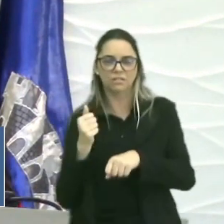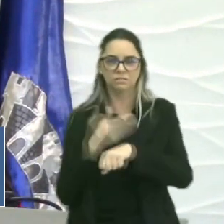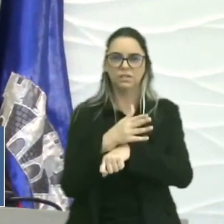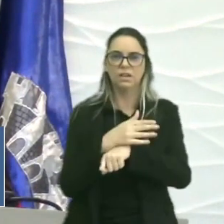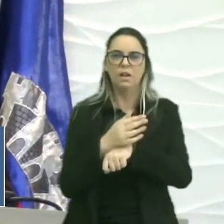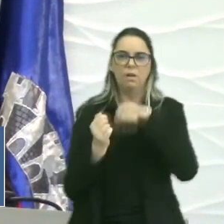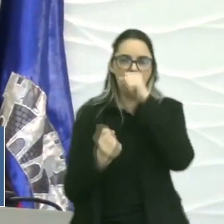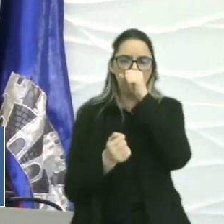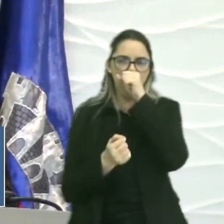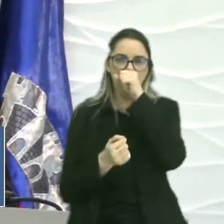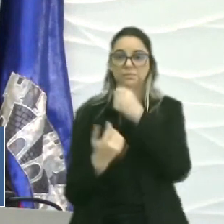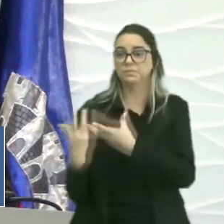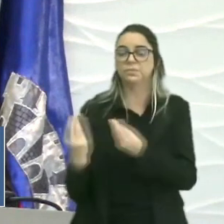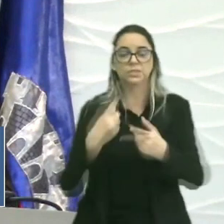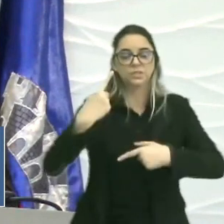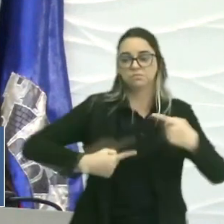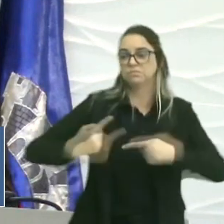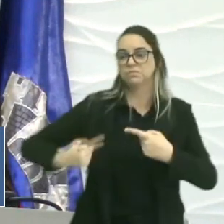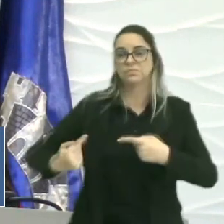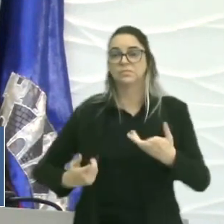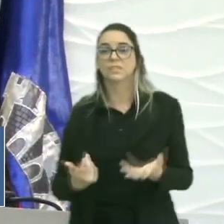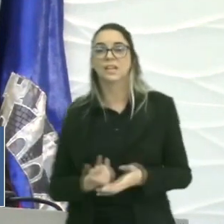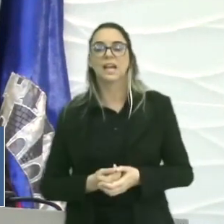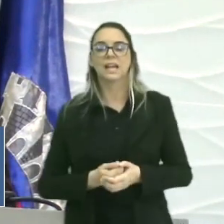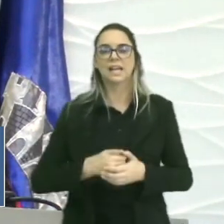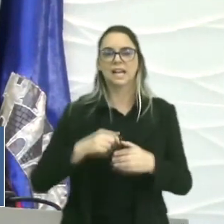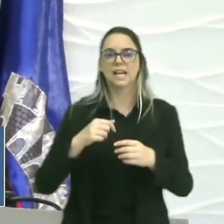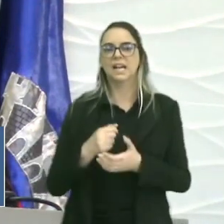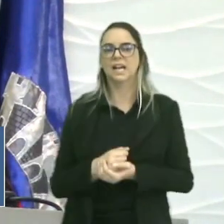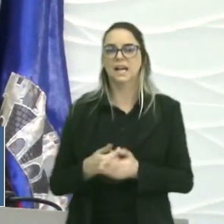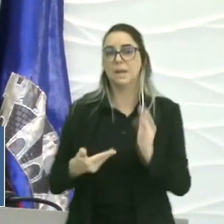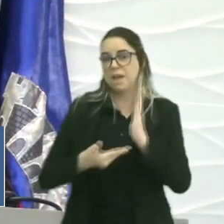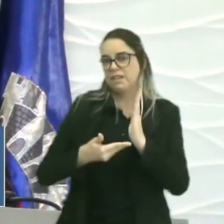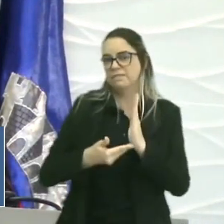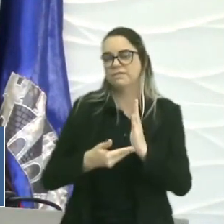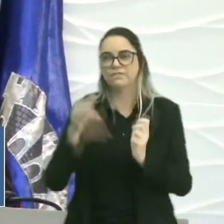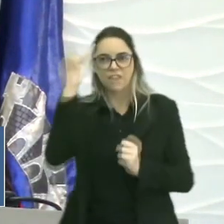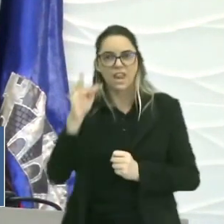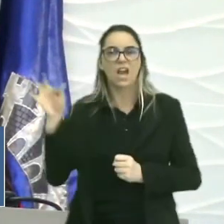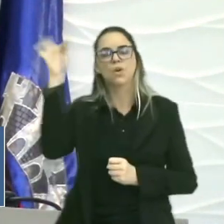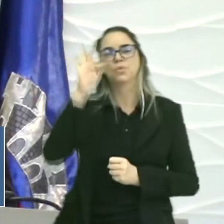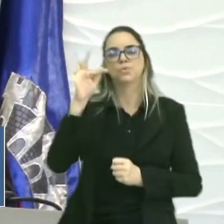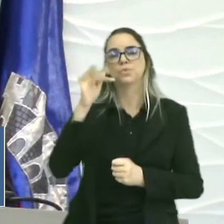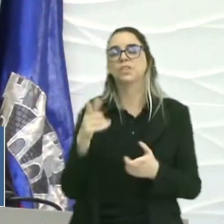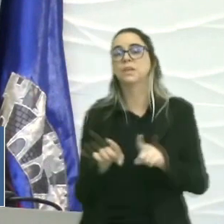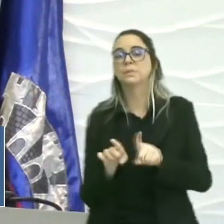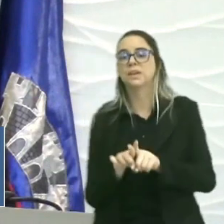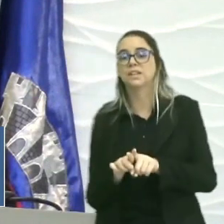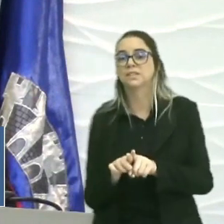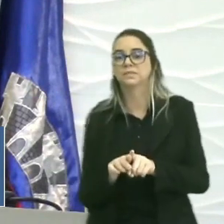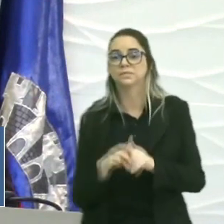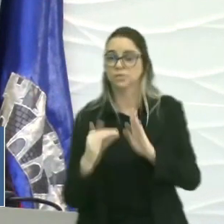muitas discussões lá no Senado Federal, na Câmara Federal, bem como teve também o Supremo Tribunal